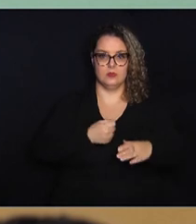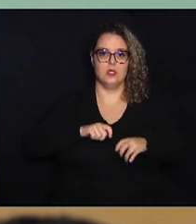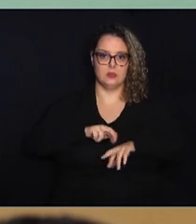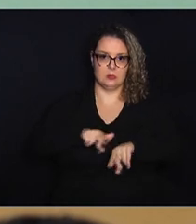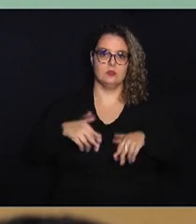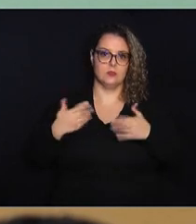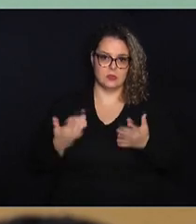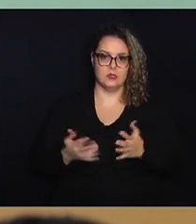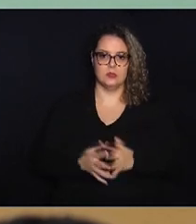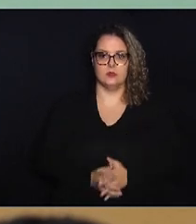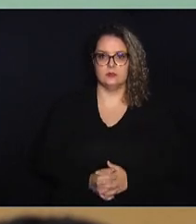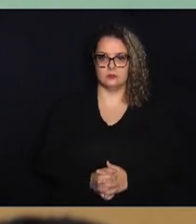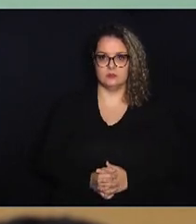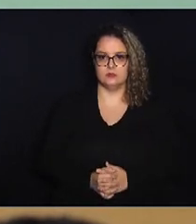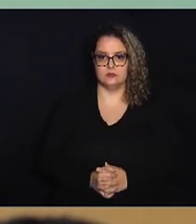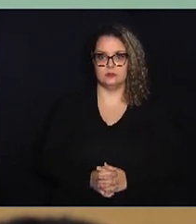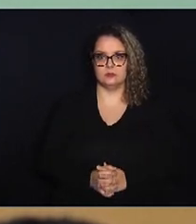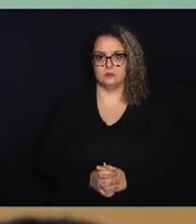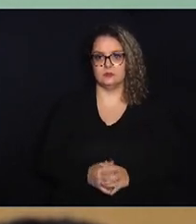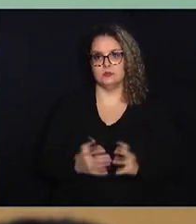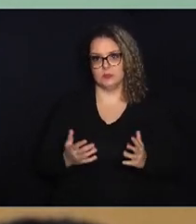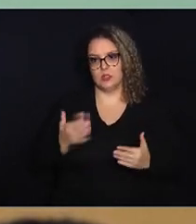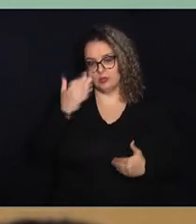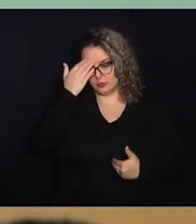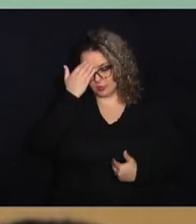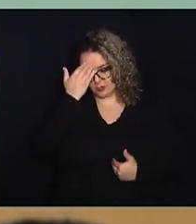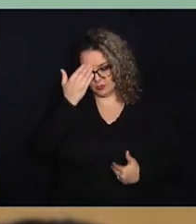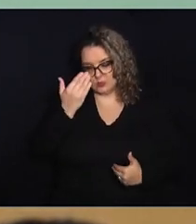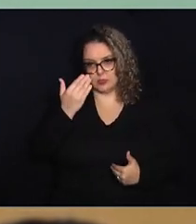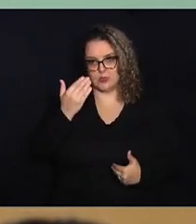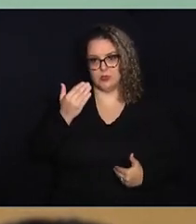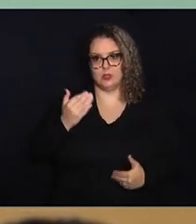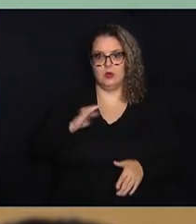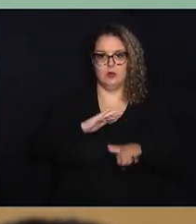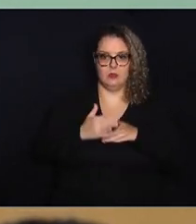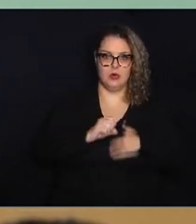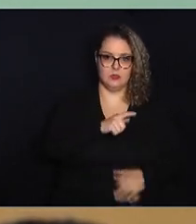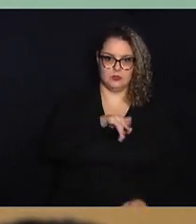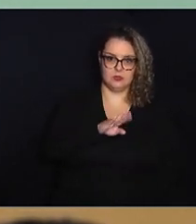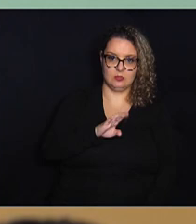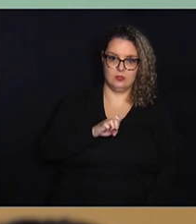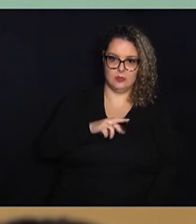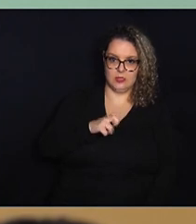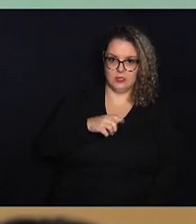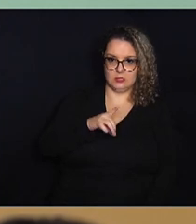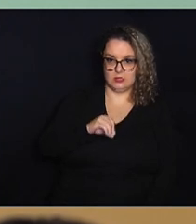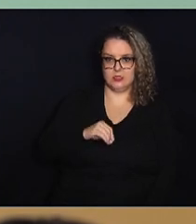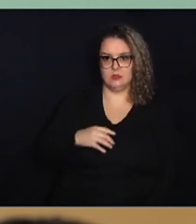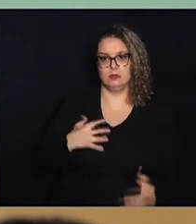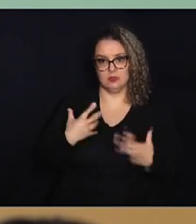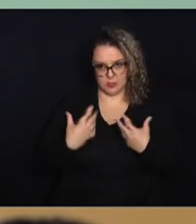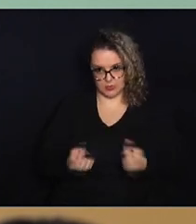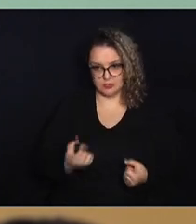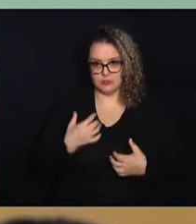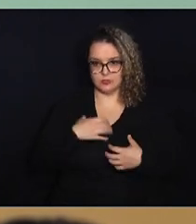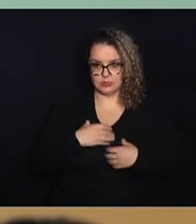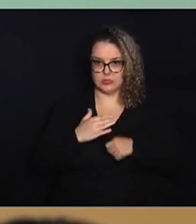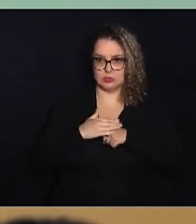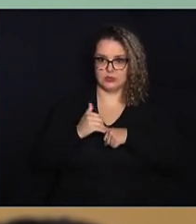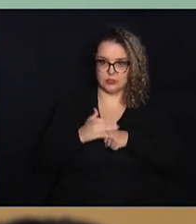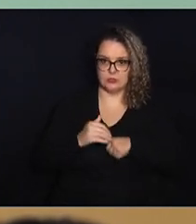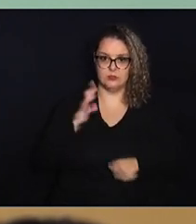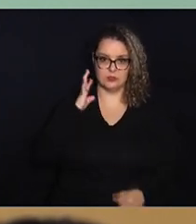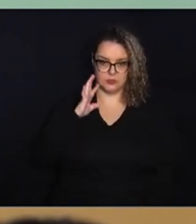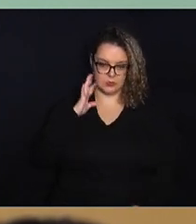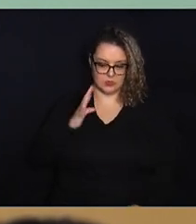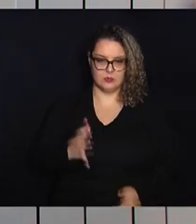enfim. Então, meu muito obrigado ao bairro São Bernardo também, que me abraçou de uma forma tão, tão bacana.